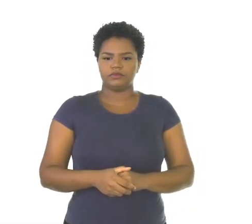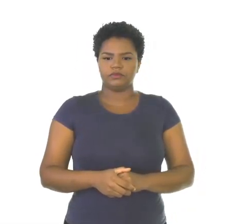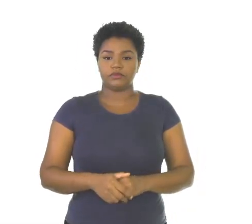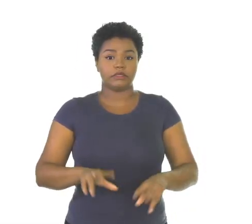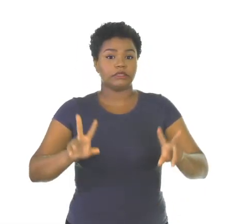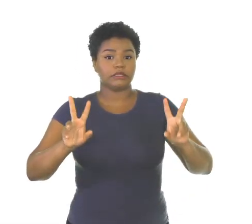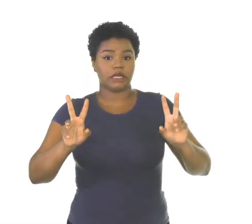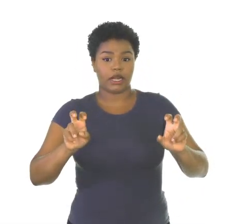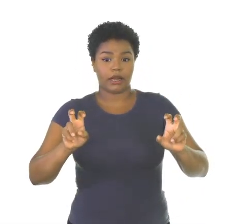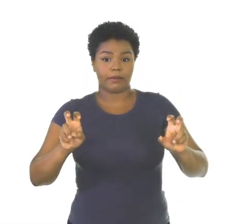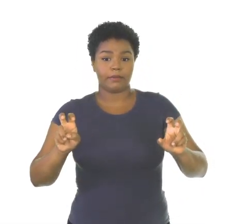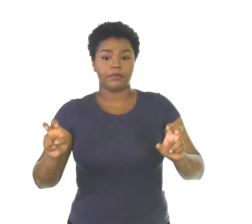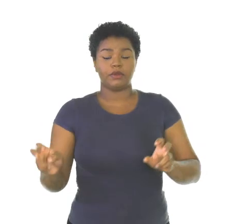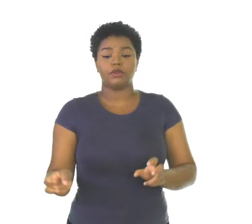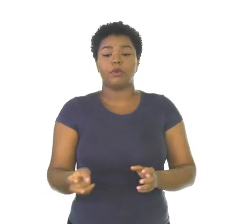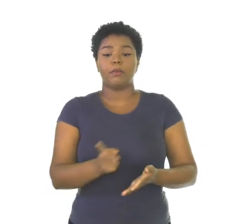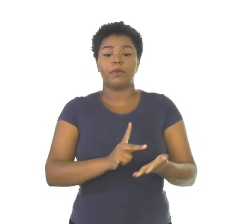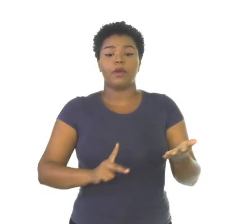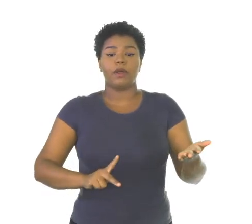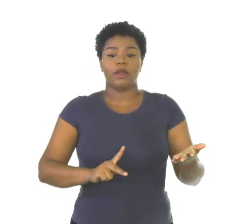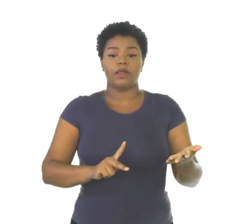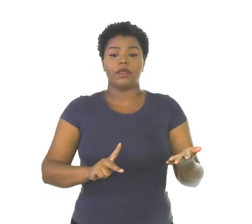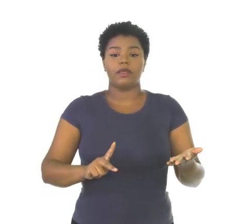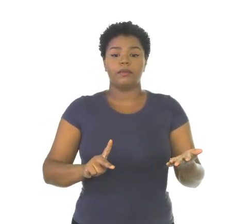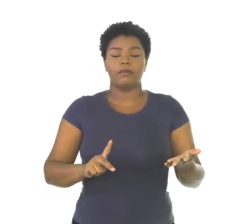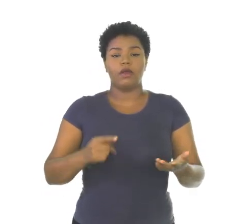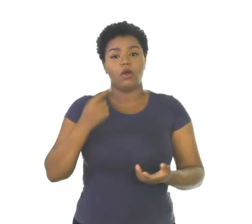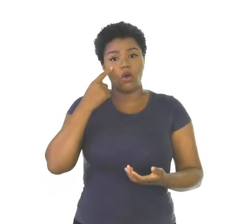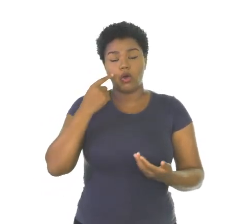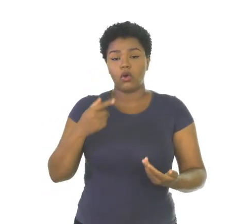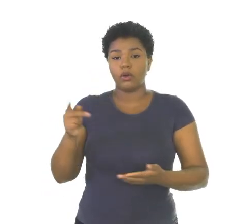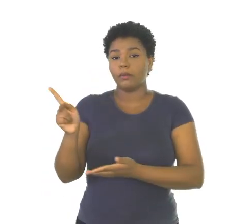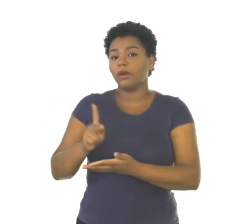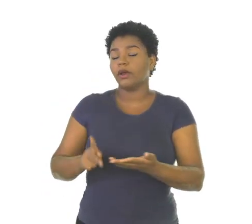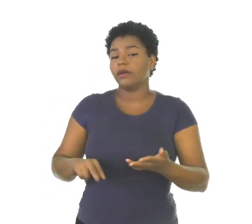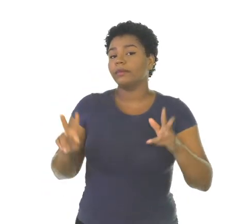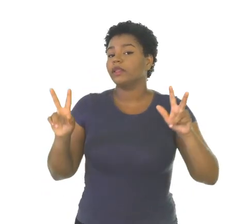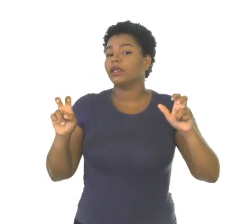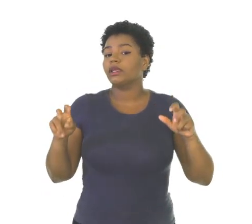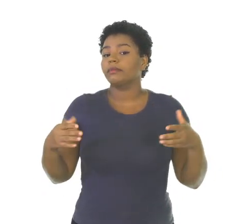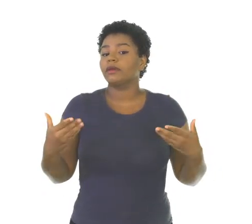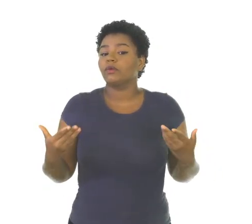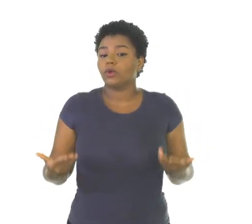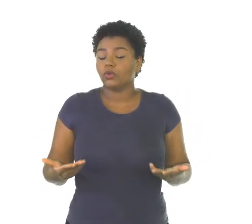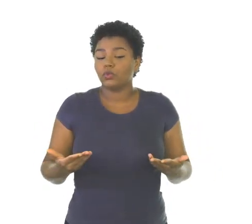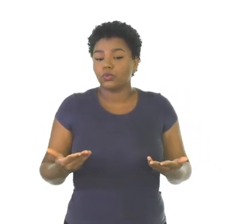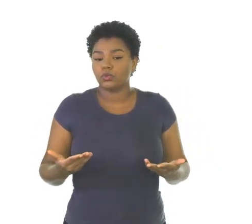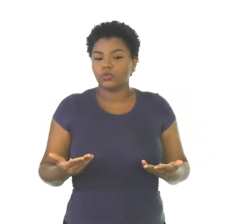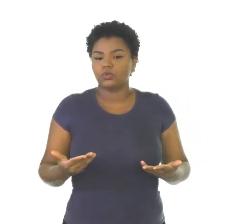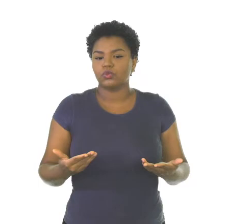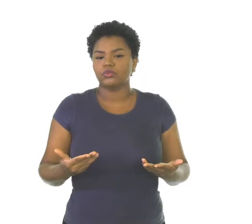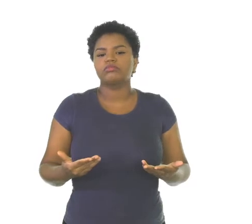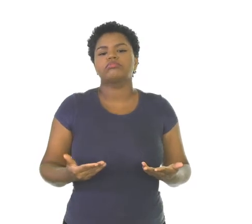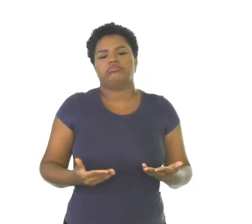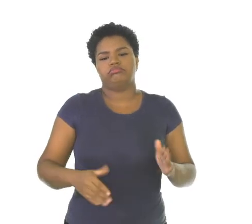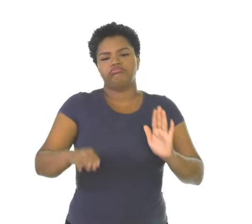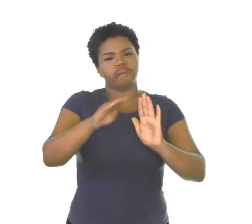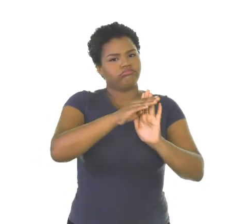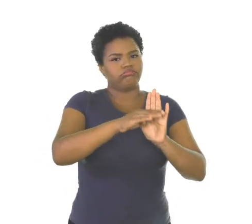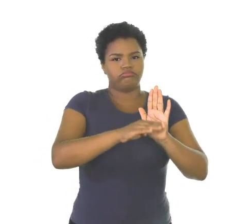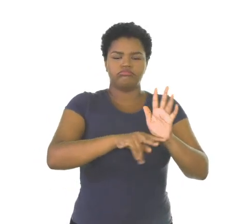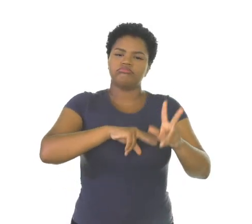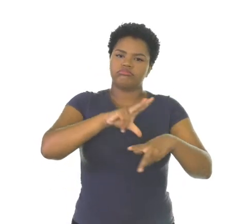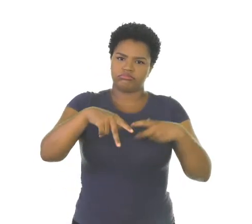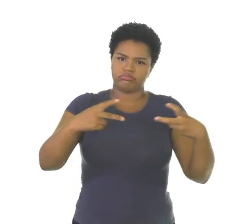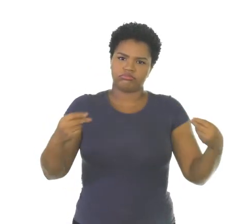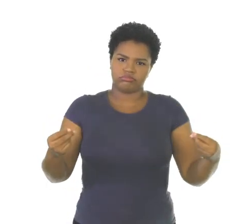título do poema? Aí eu olho o poema. Qual o título do poema? Lista de presente, porque